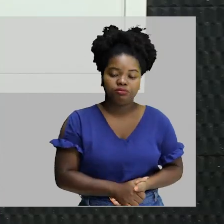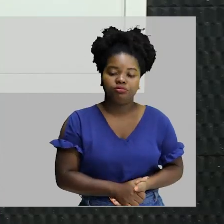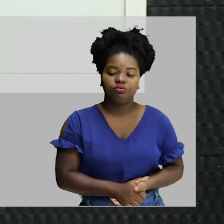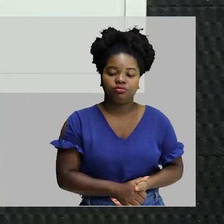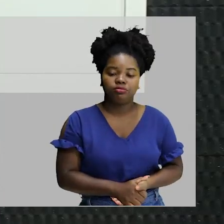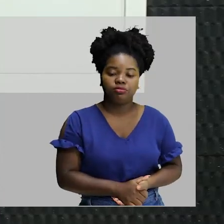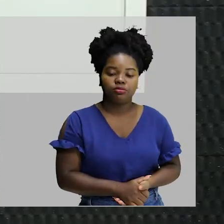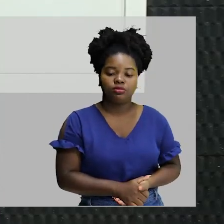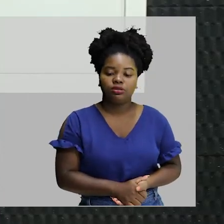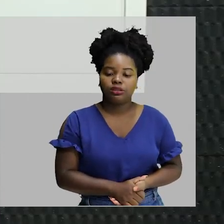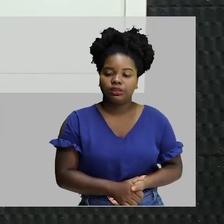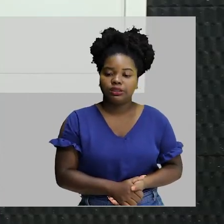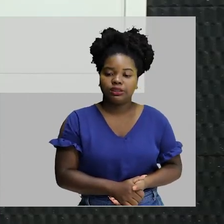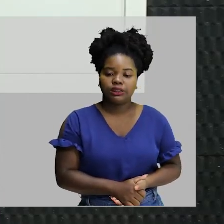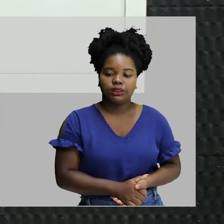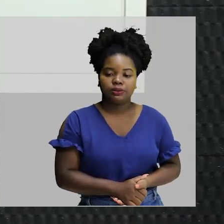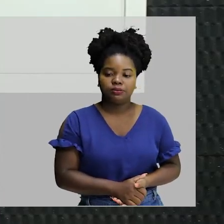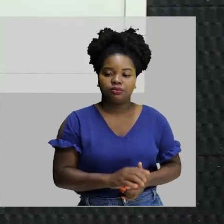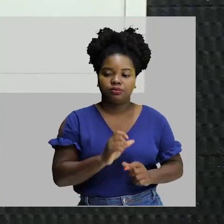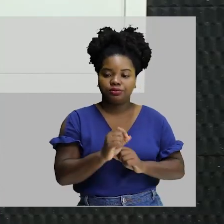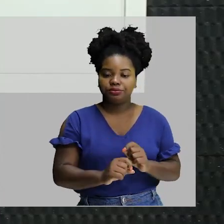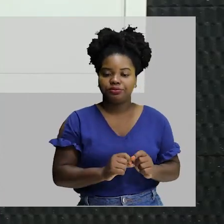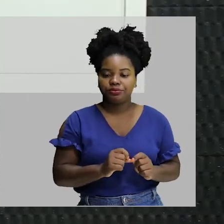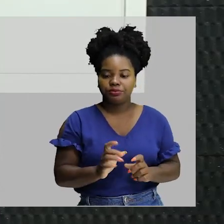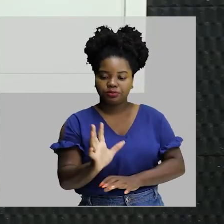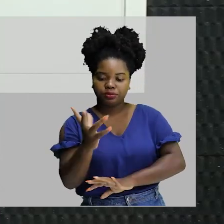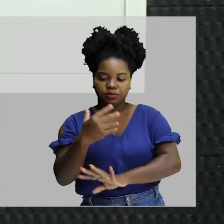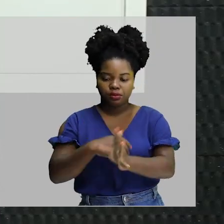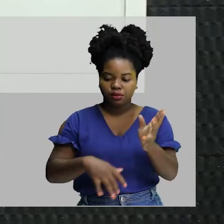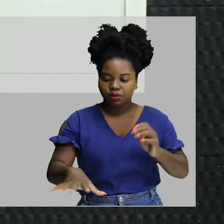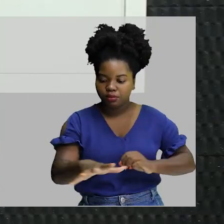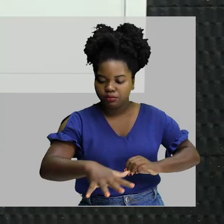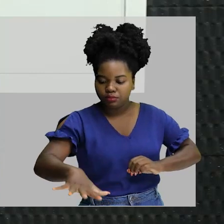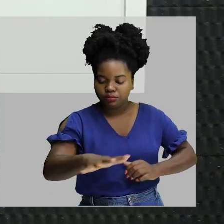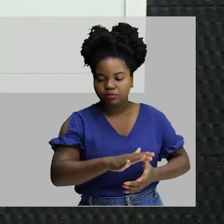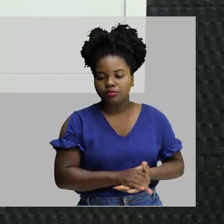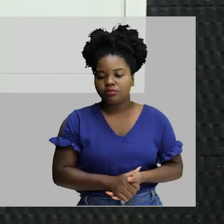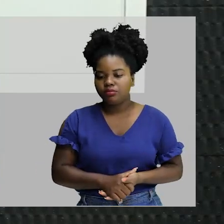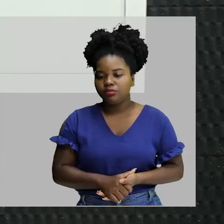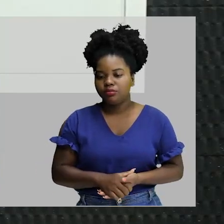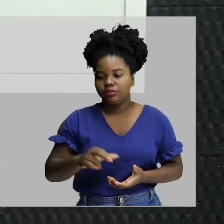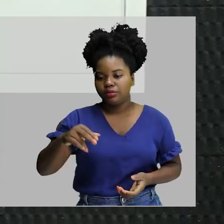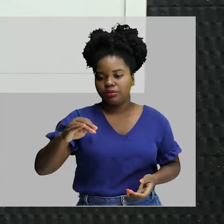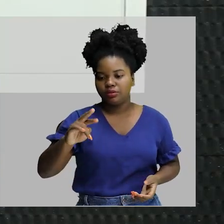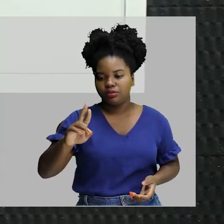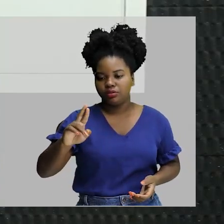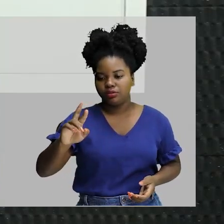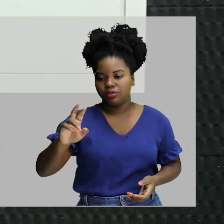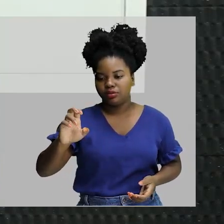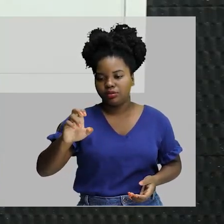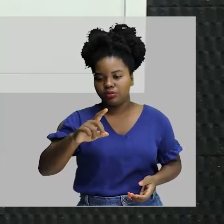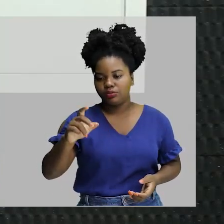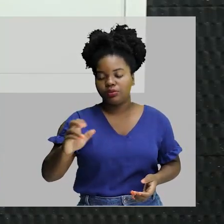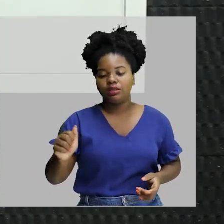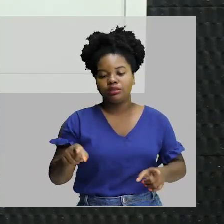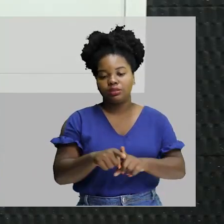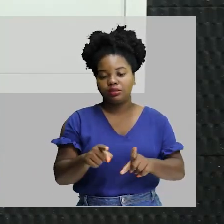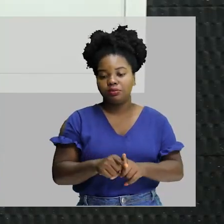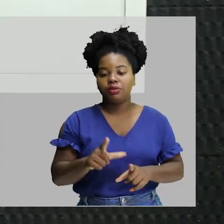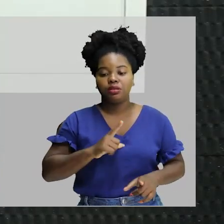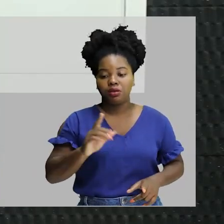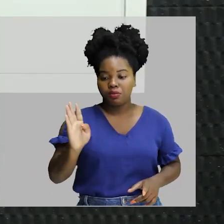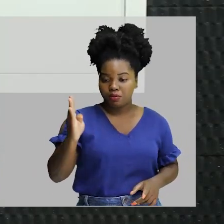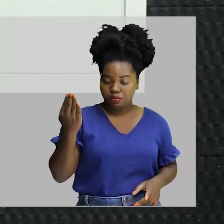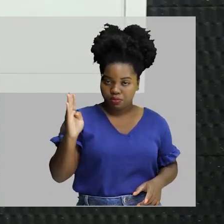elementos da natureza, portanto, tá? Então, os critérios biológicos, por exemplo, que